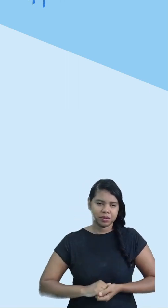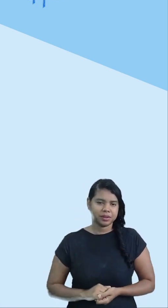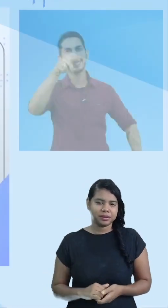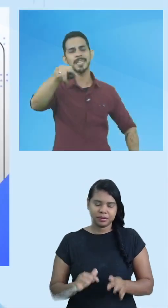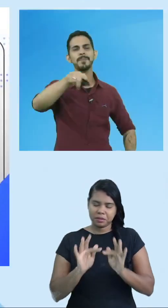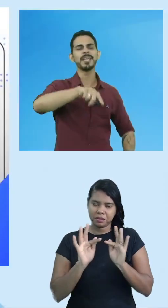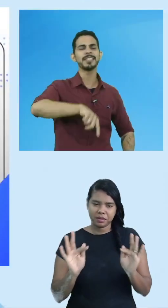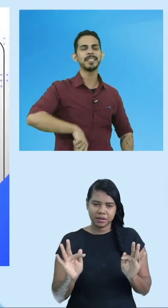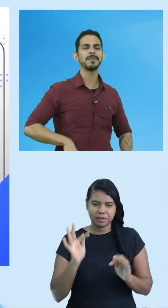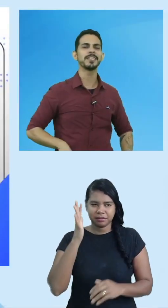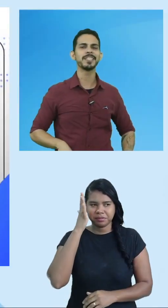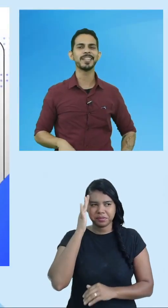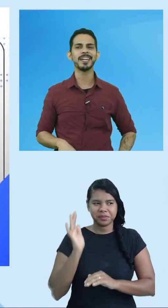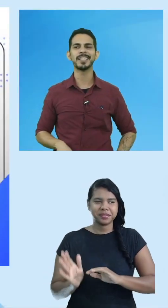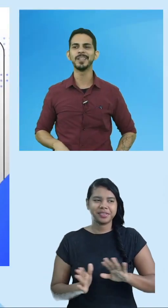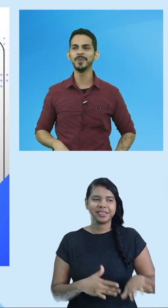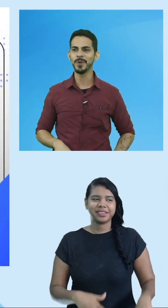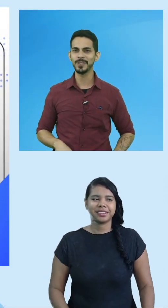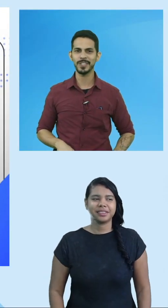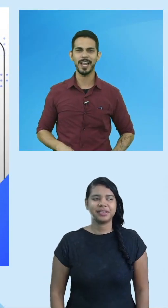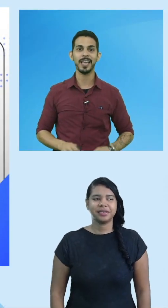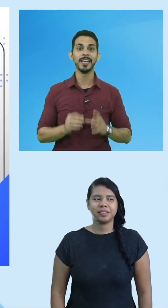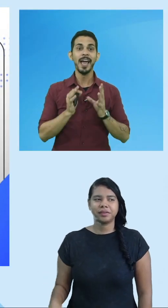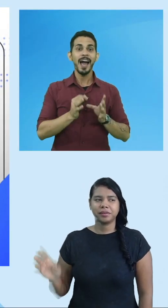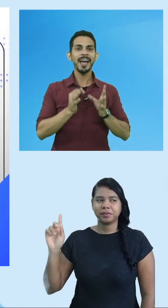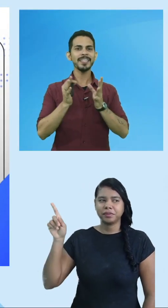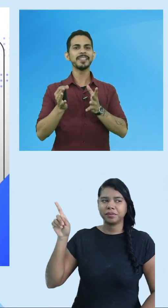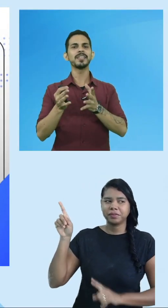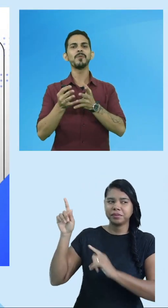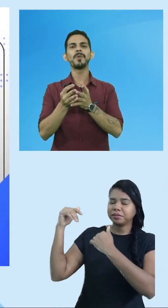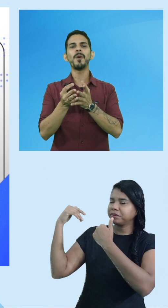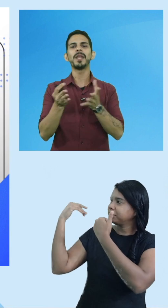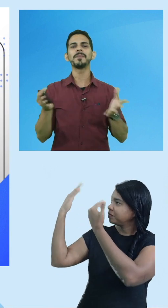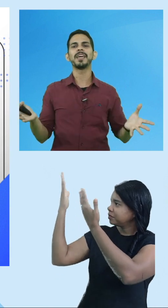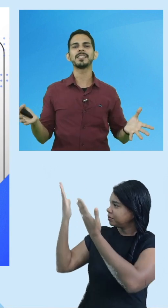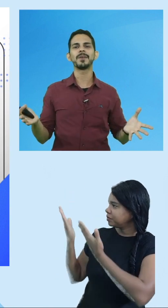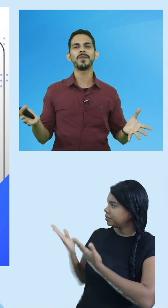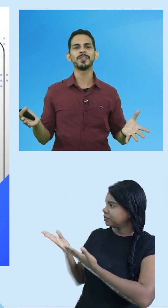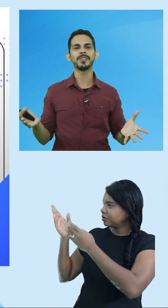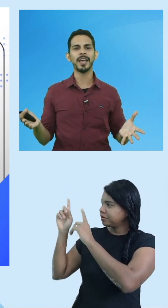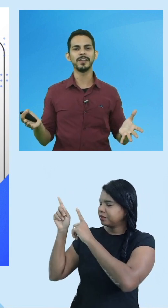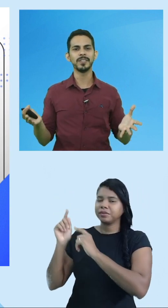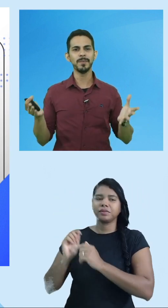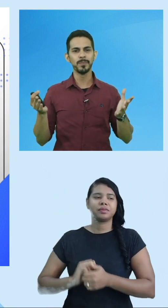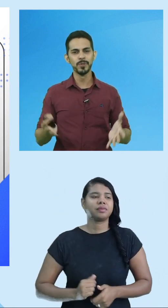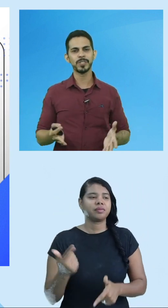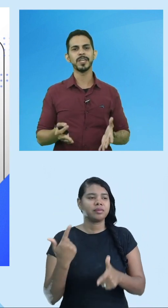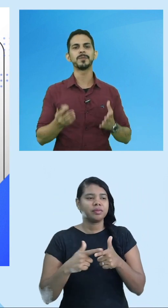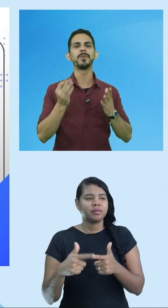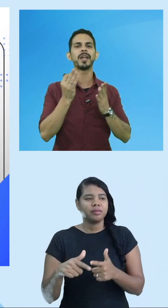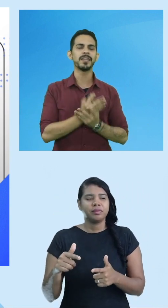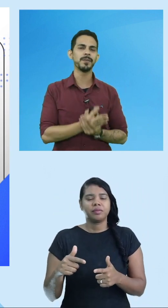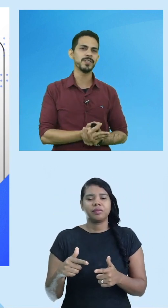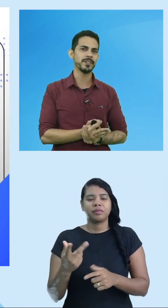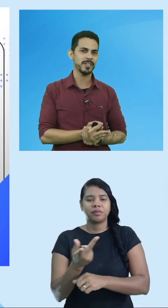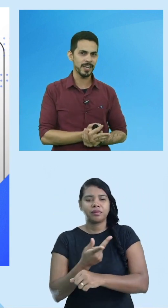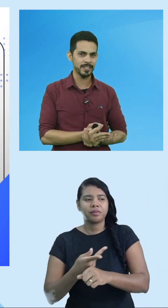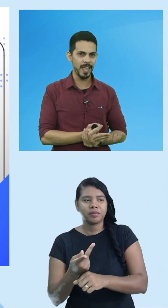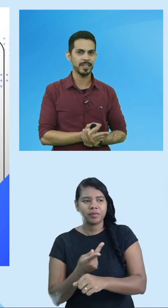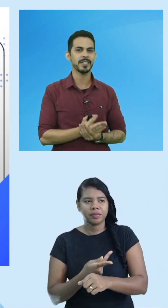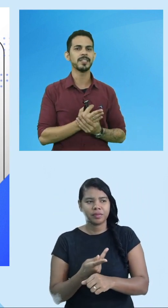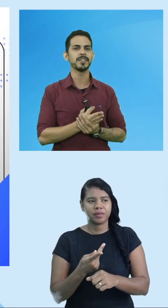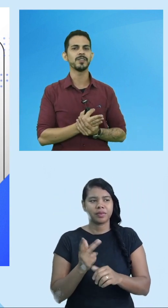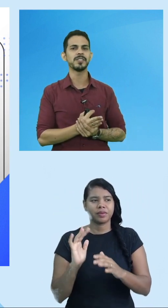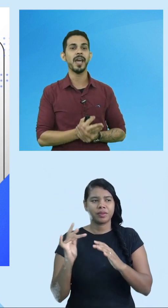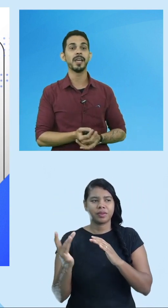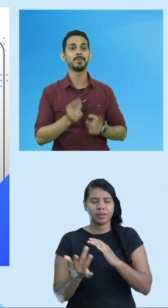função. E exatamente isso que trago aqui no outro slide. Há, entretanto, um problema em relação ao resultado de buscas por atribuição das